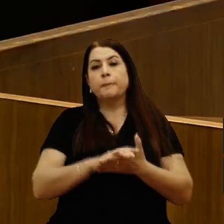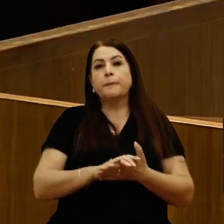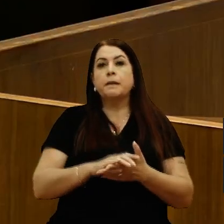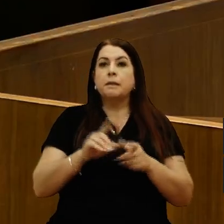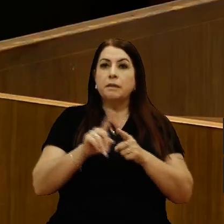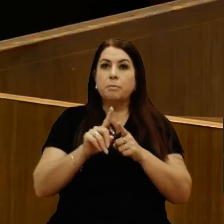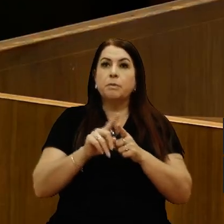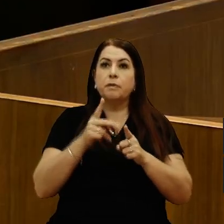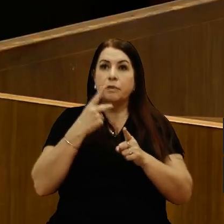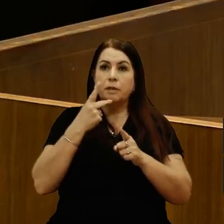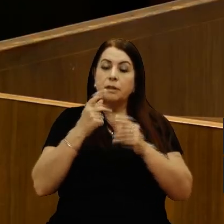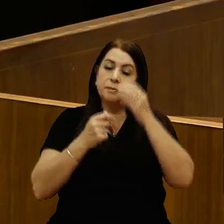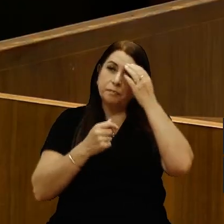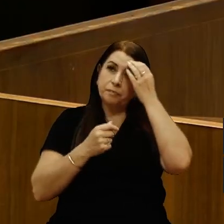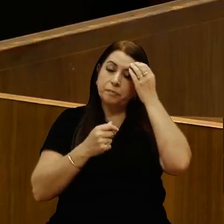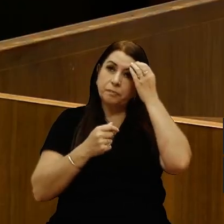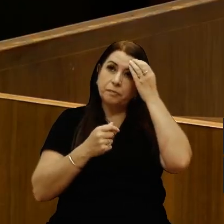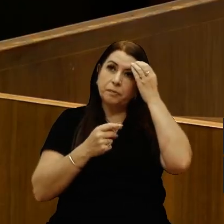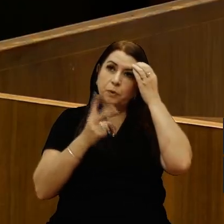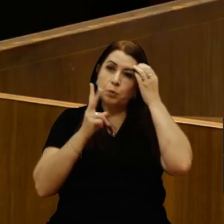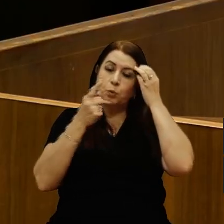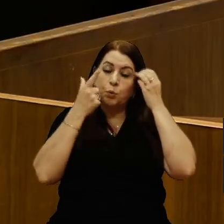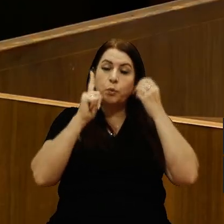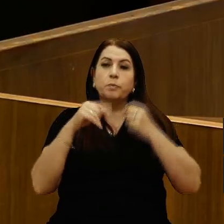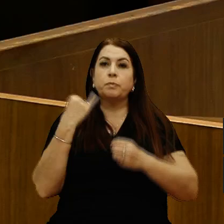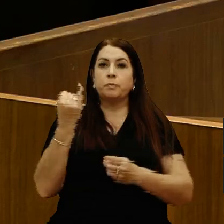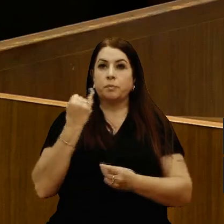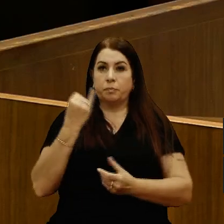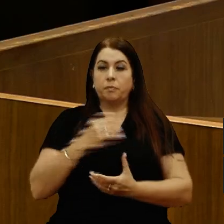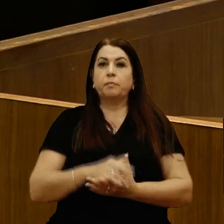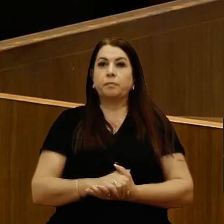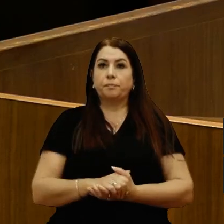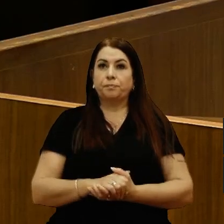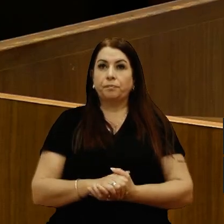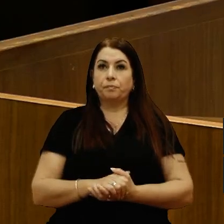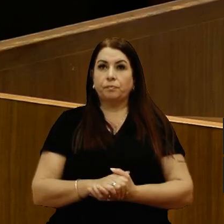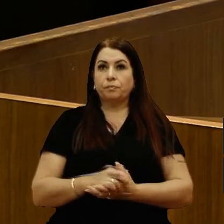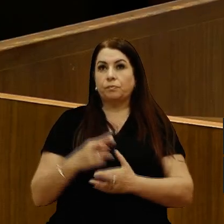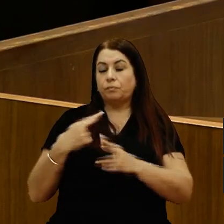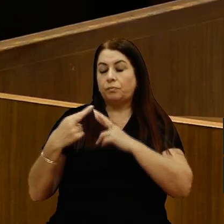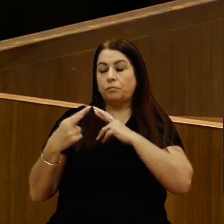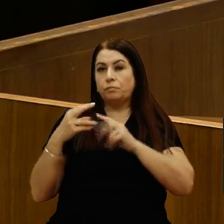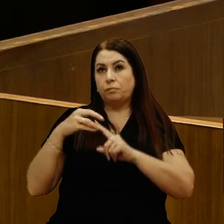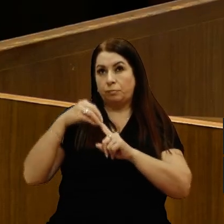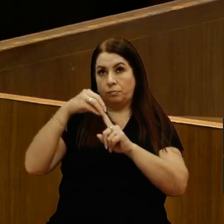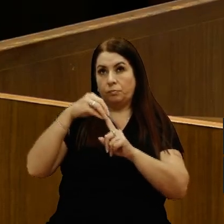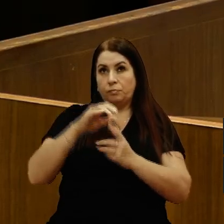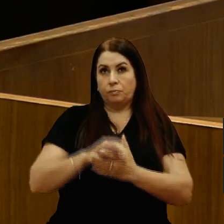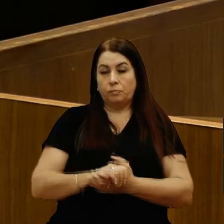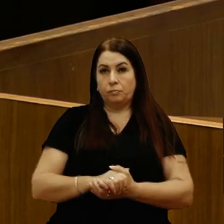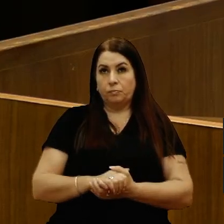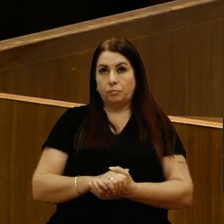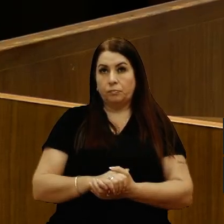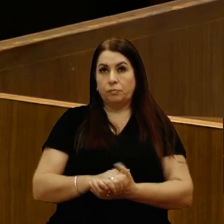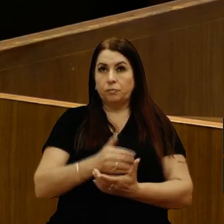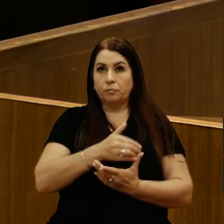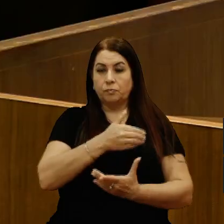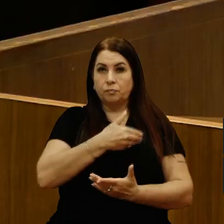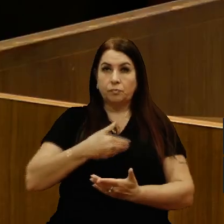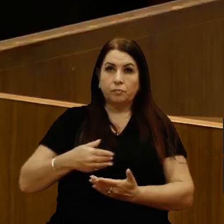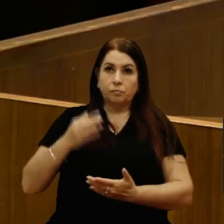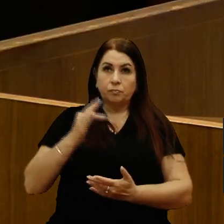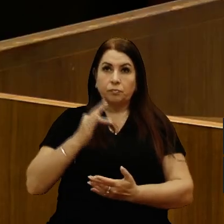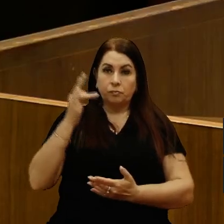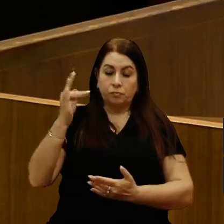ressaltaria 2 conquistas importantes em relação, principalmente, ao governo